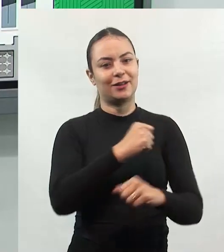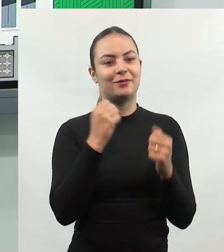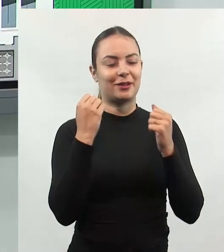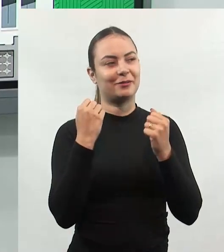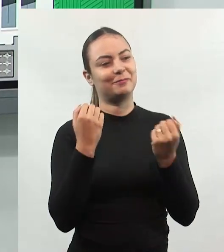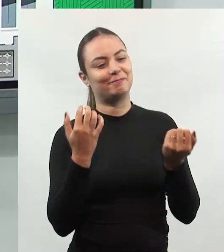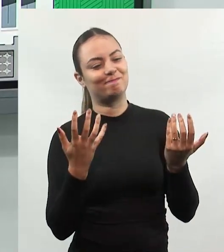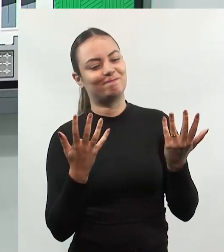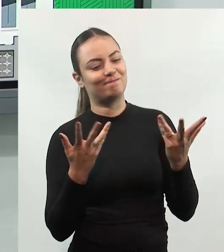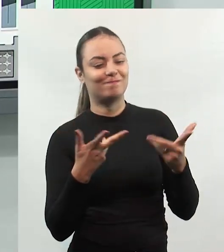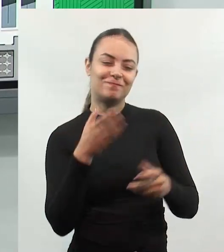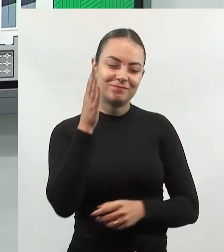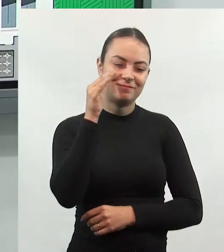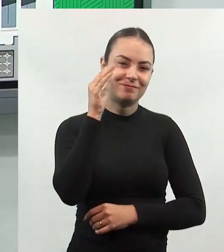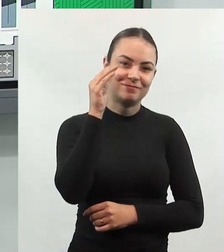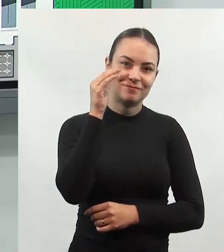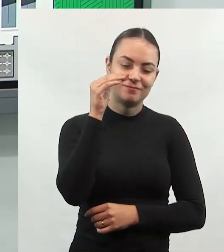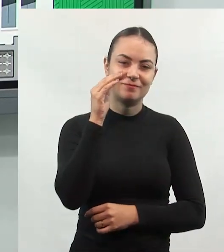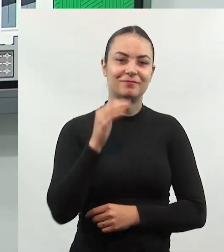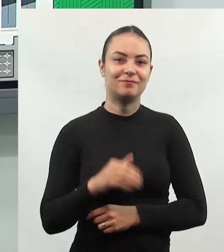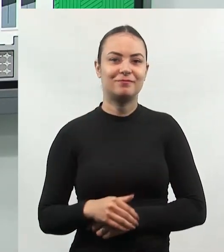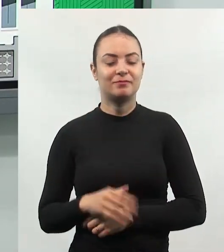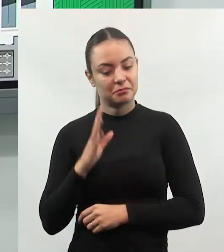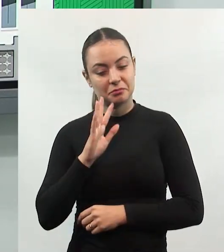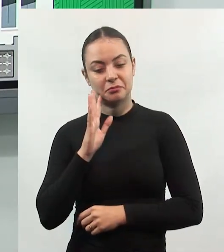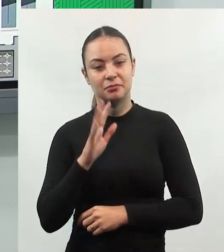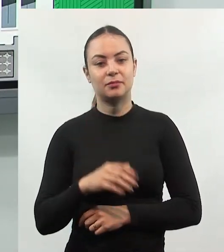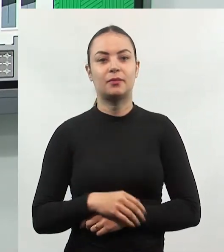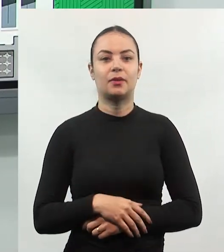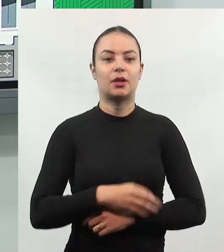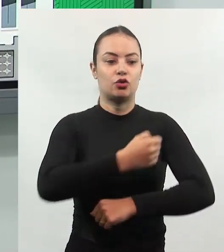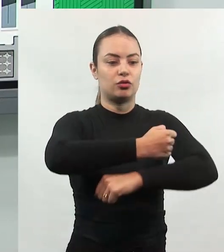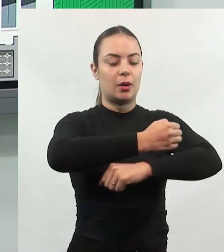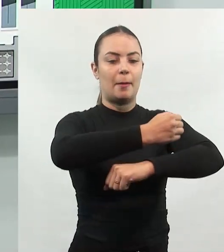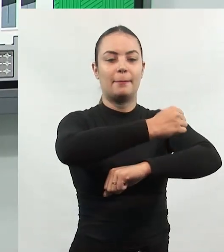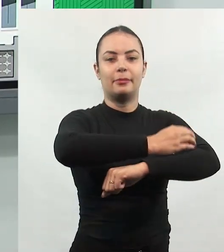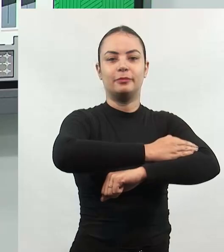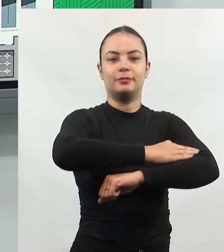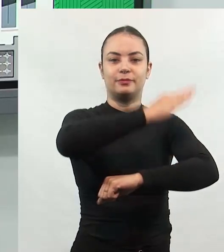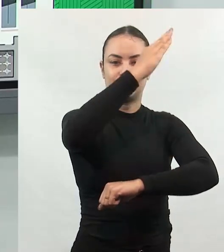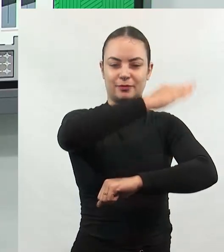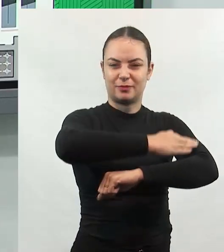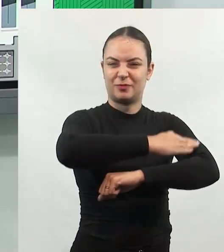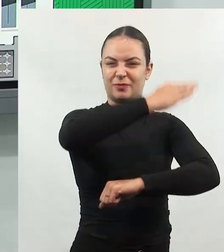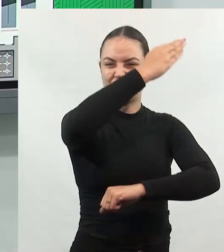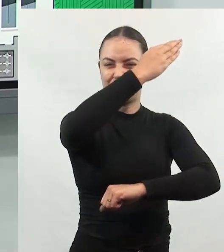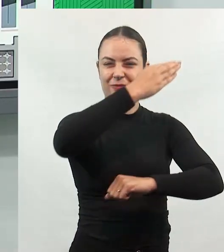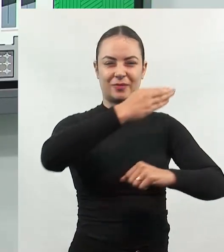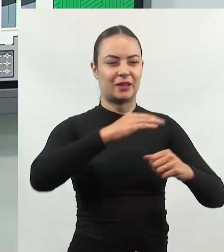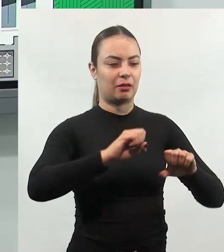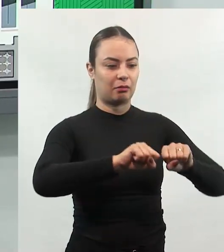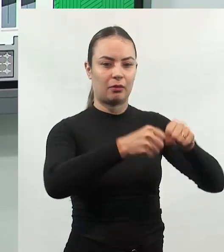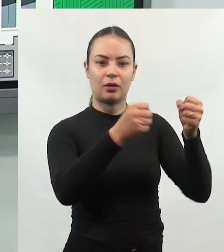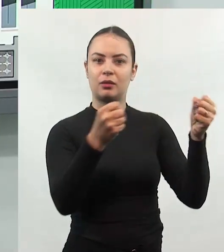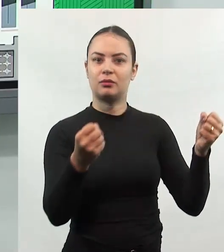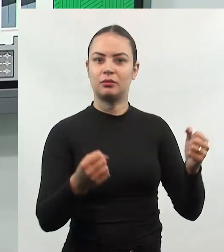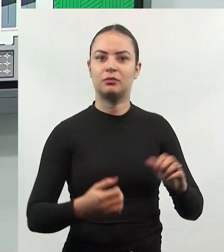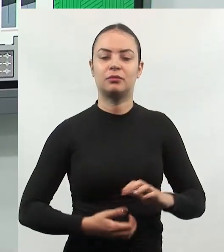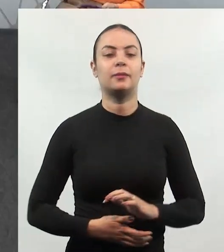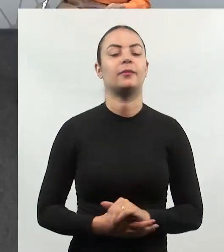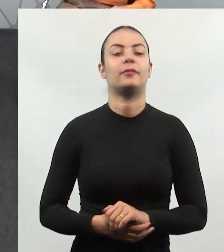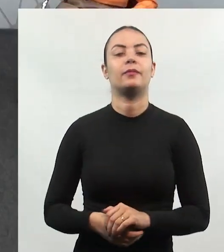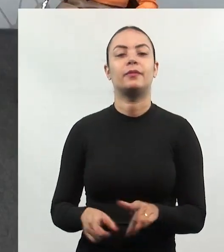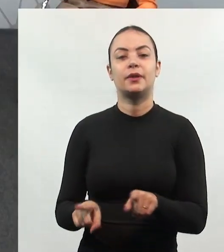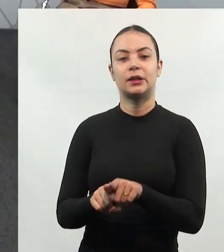uma coisa, a gente visitou lá o Carmela, né? A gente fez uma visita lá. E uma coisa que eu sempre achei muito interessante da estrutura física do